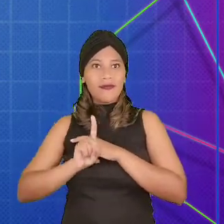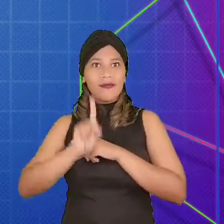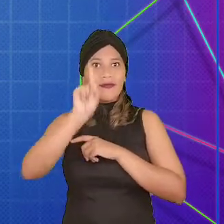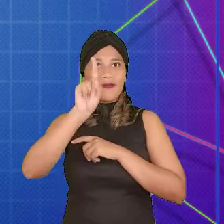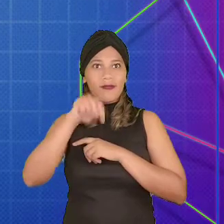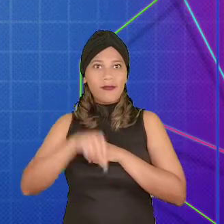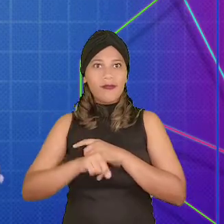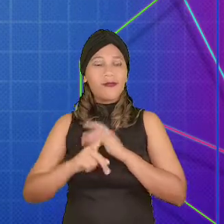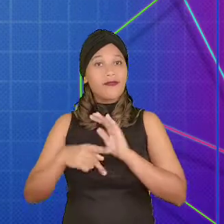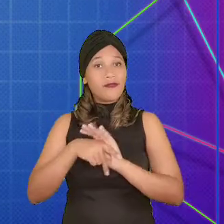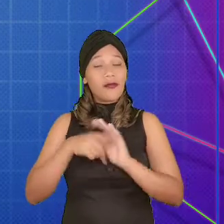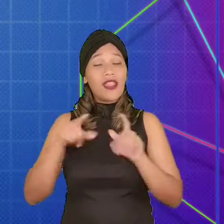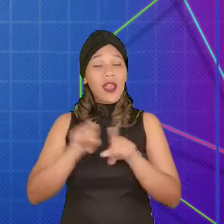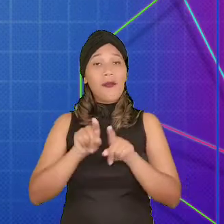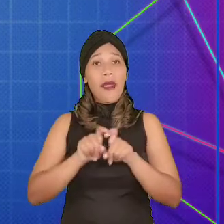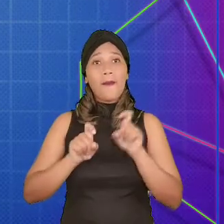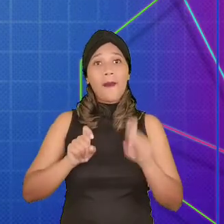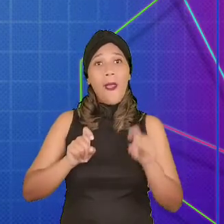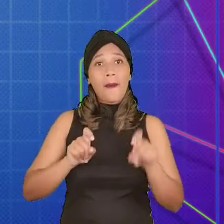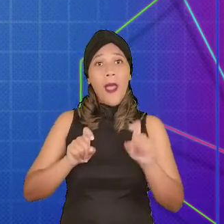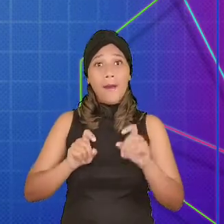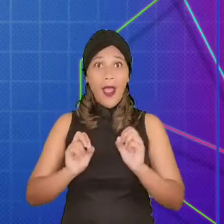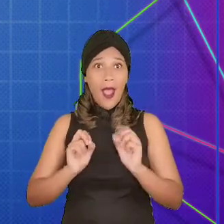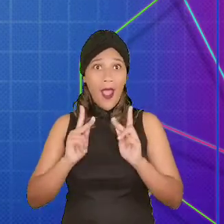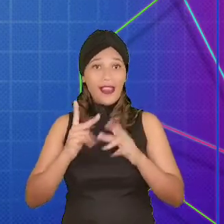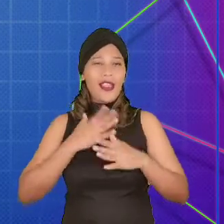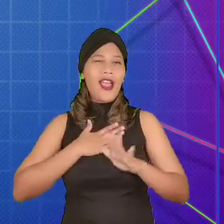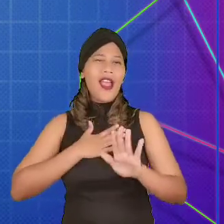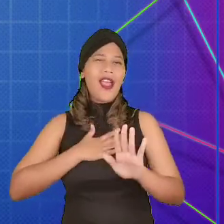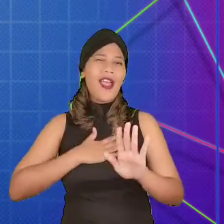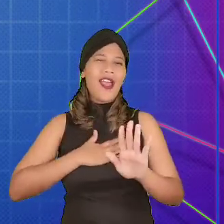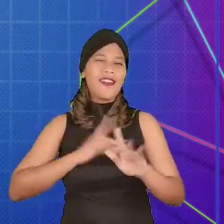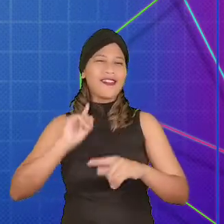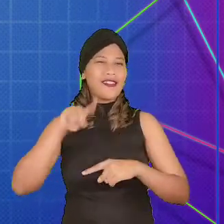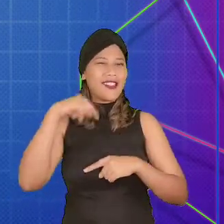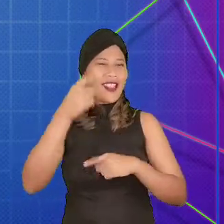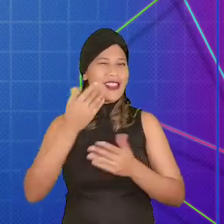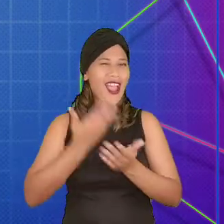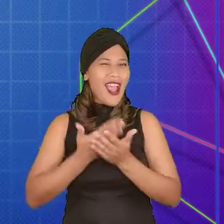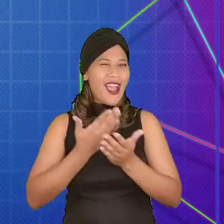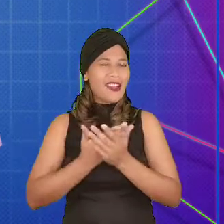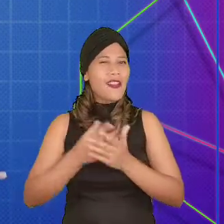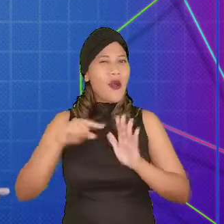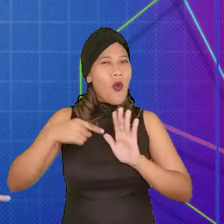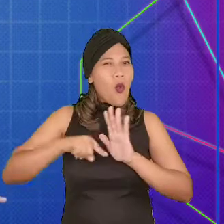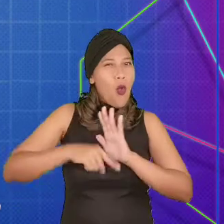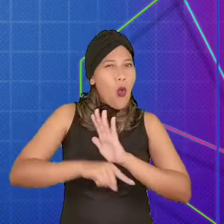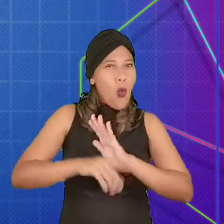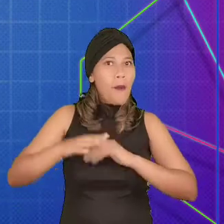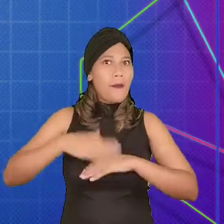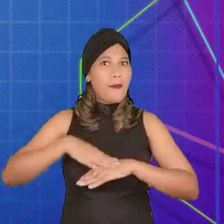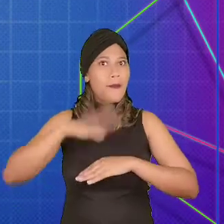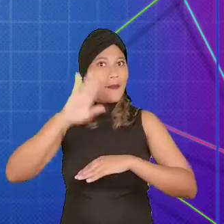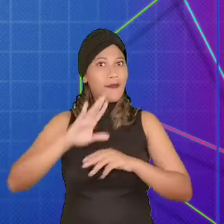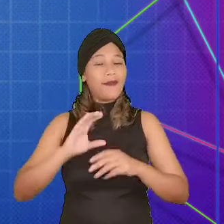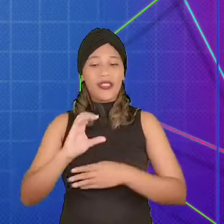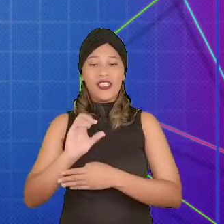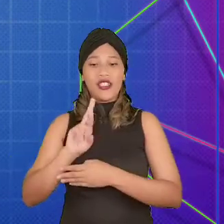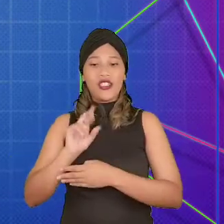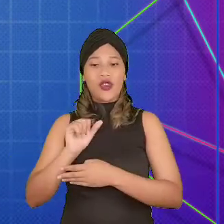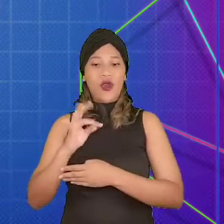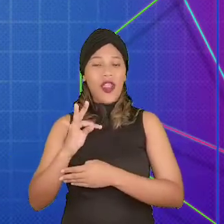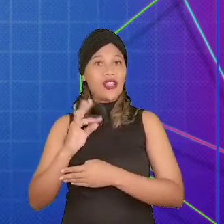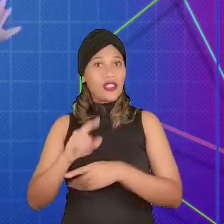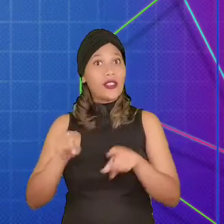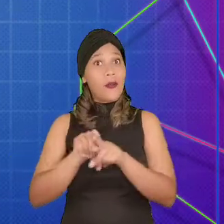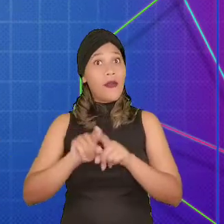consiga andar para a esquerda e para a direita, quando você pressionar alguma tecla específica. Pode ficar tranquilo que na próxima aula a gente vai se